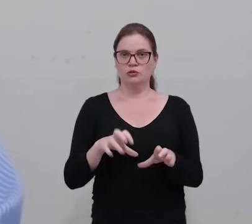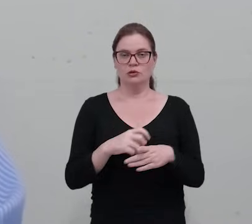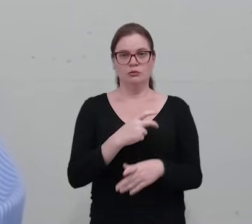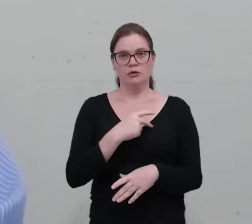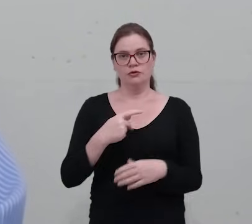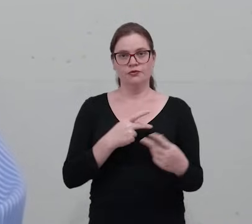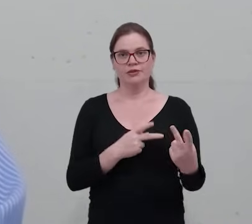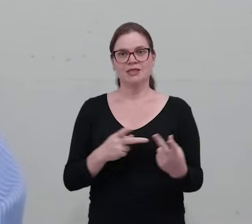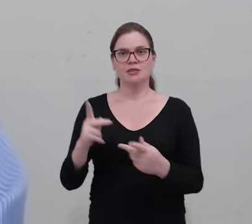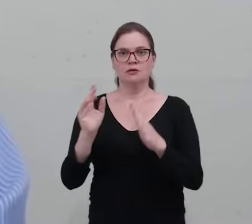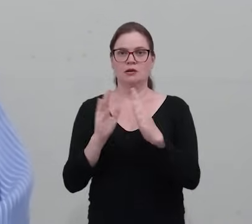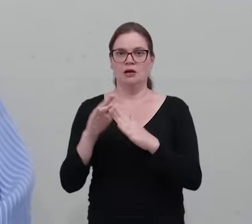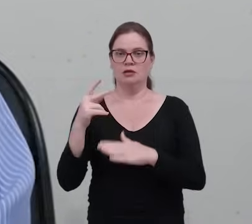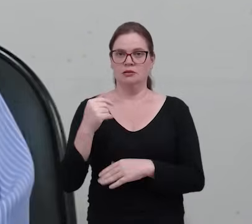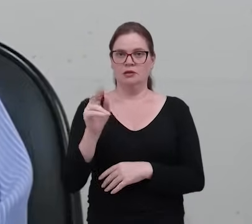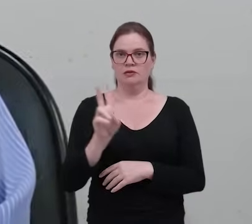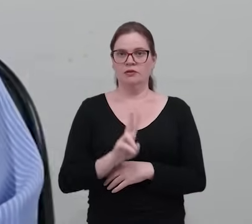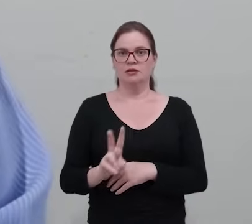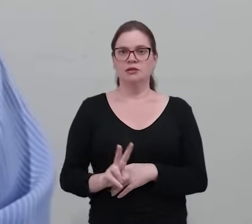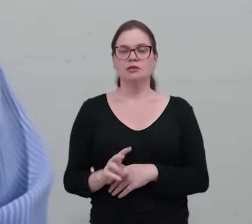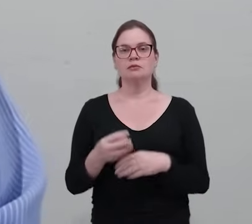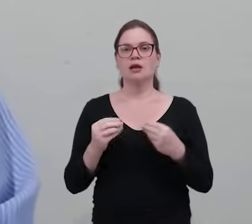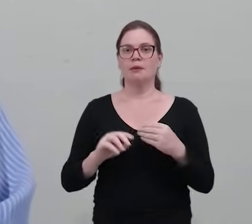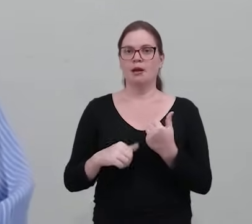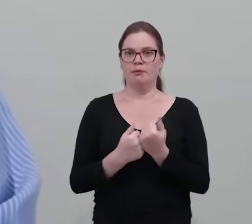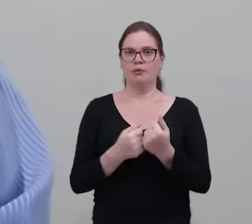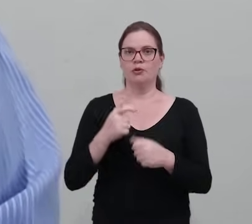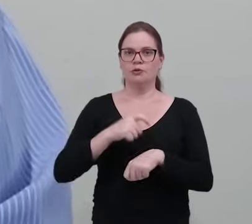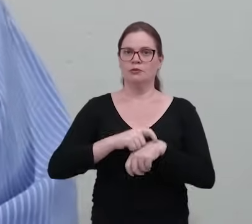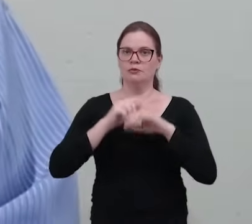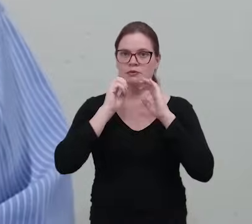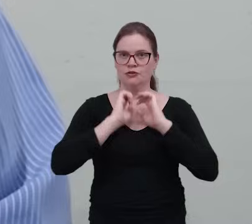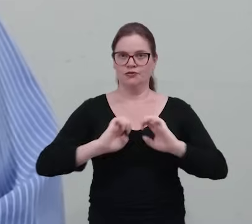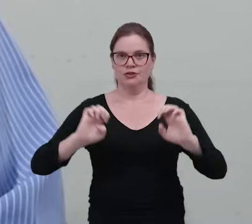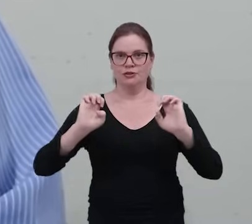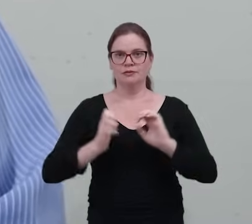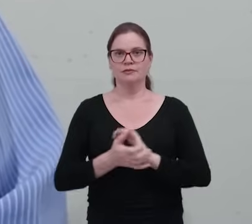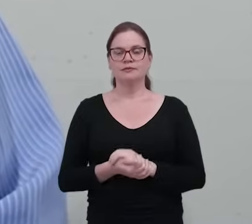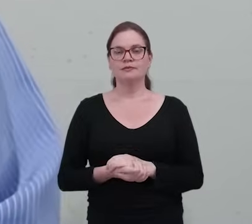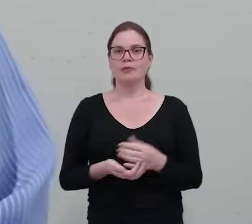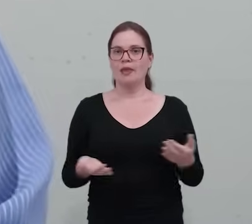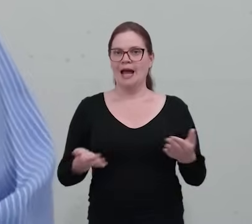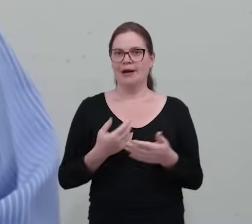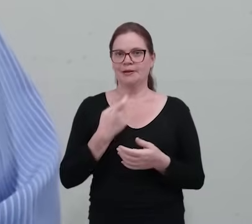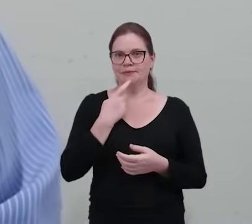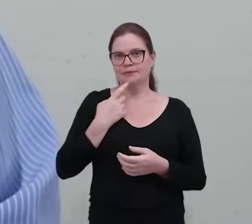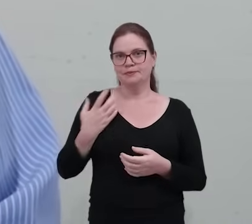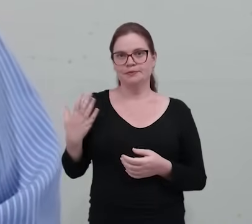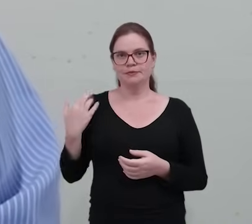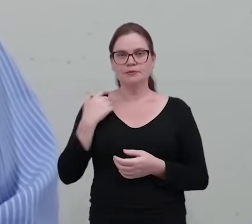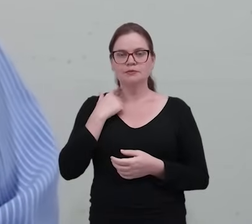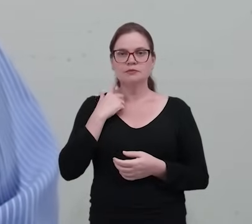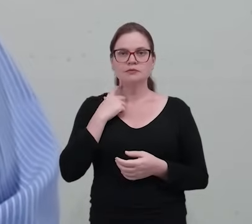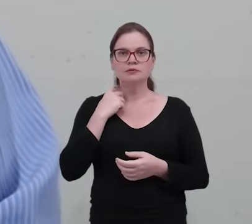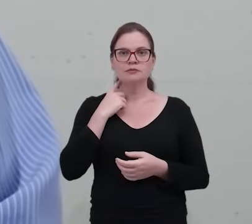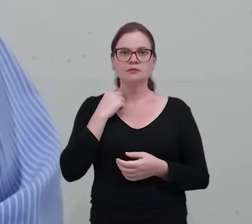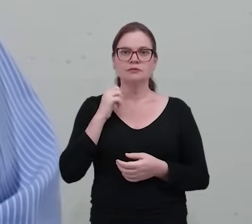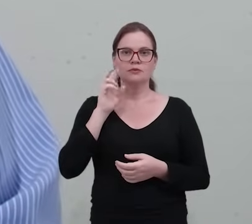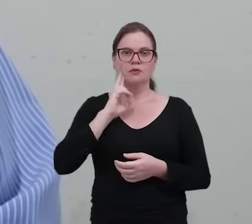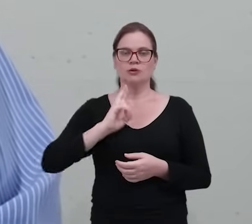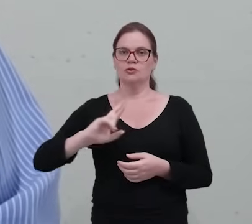pastores, para apoio, né, evangelização. E agora, recentemente, o